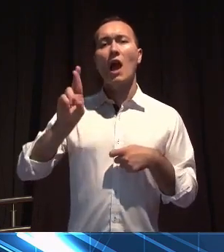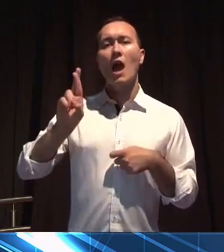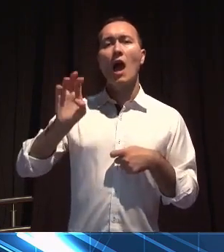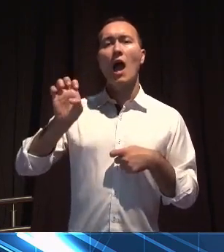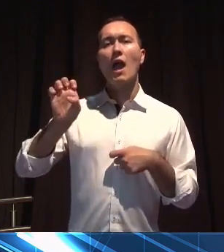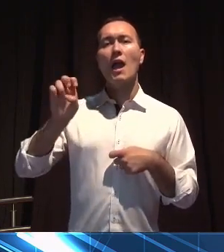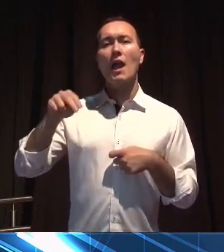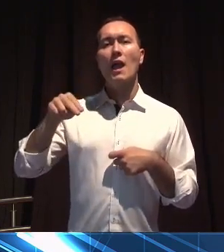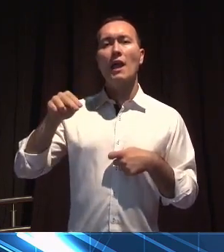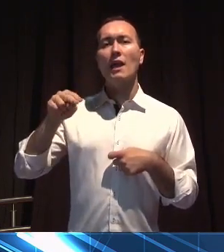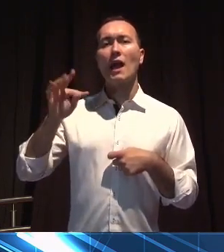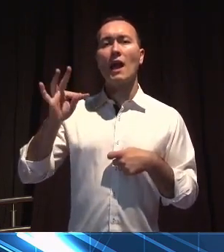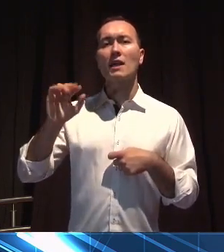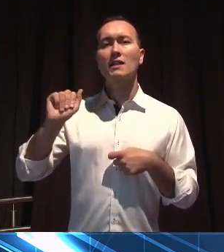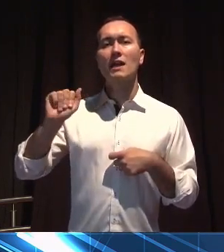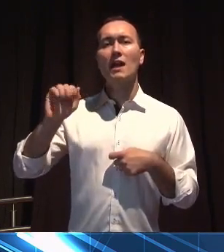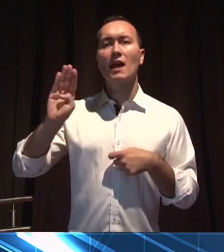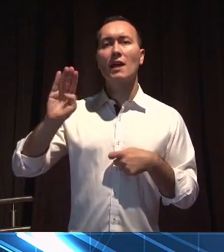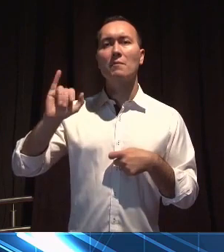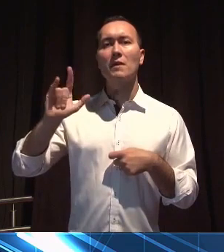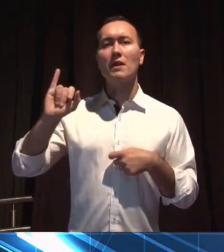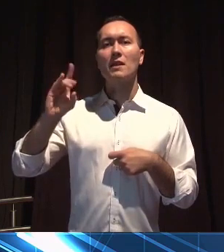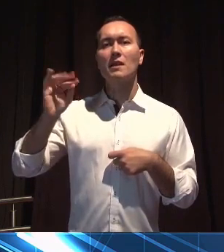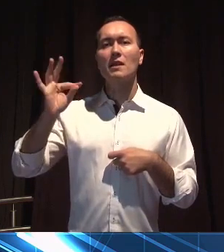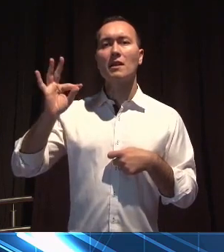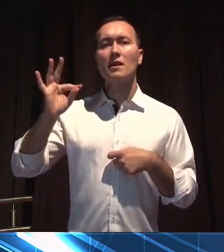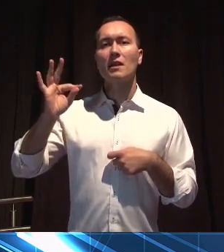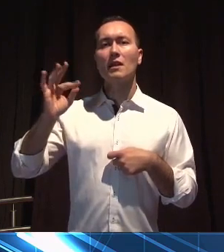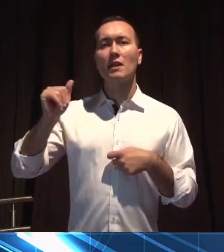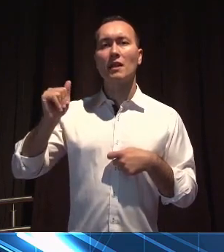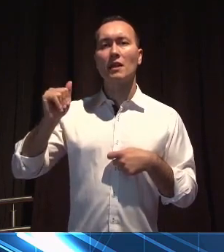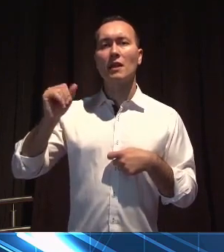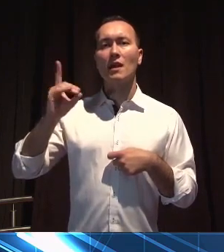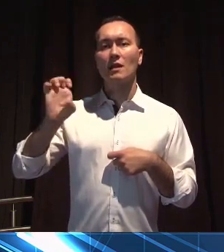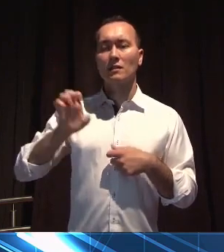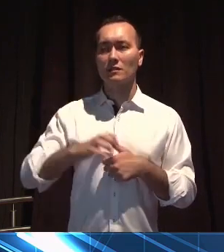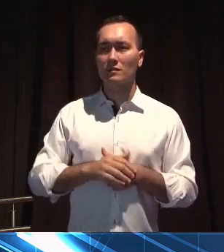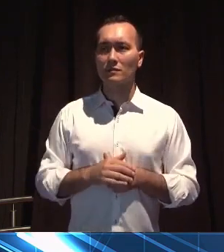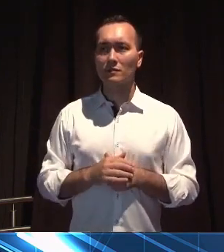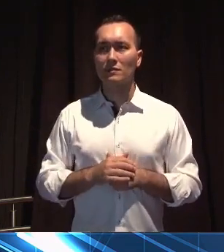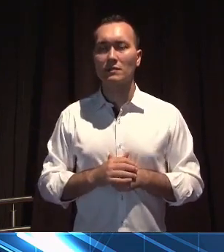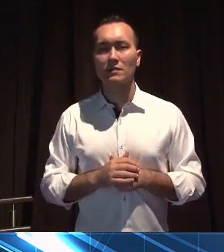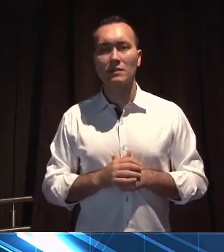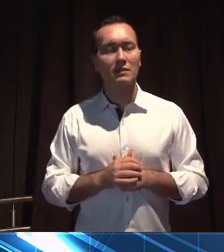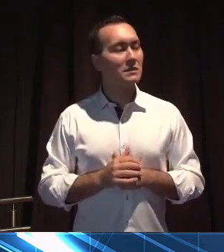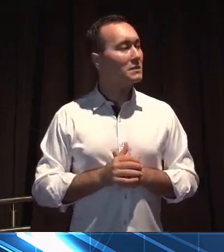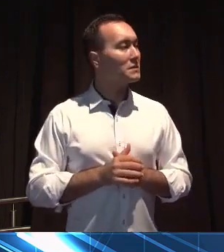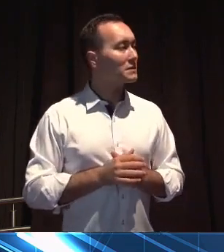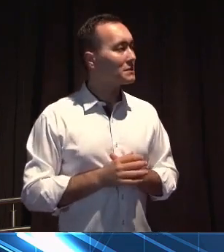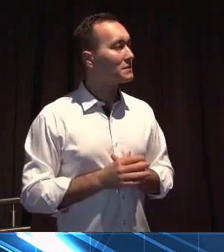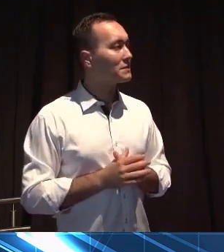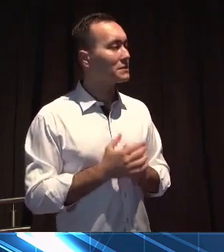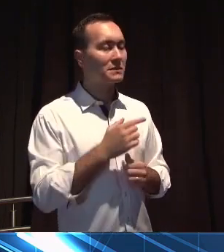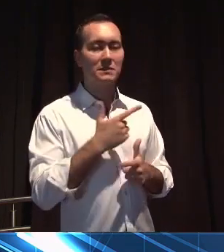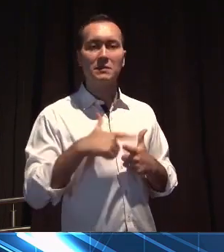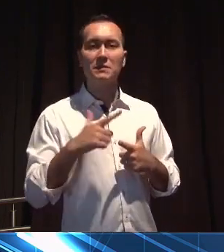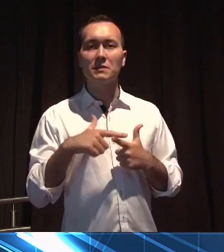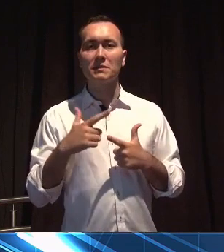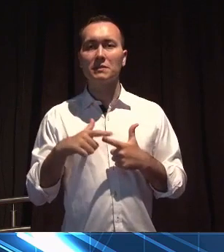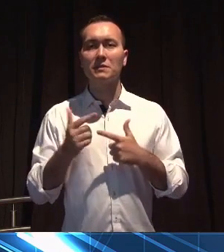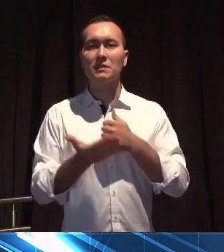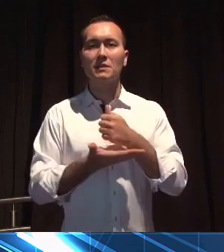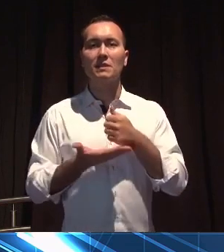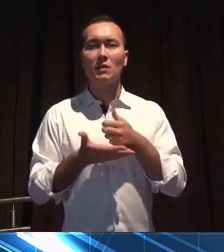contra pontos aí sobre interferência pessoal a raiz do problema é uma falha de coesão no fim das contas então a gente tá atacando o efeito